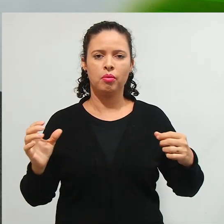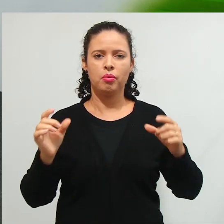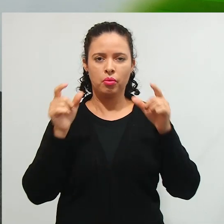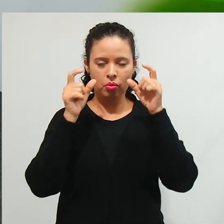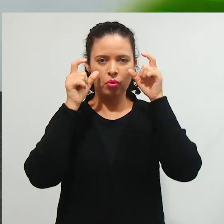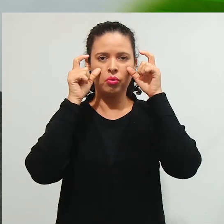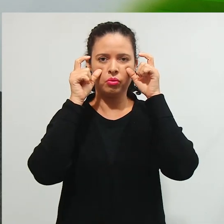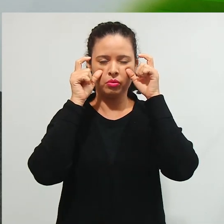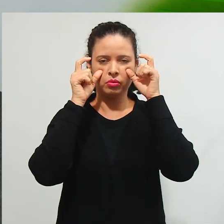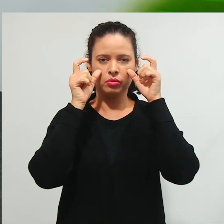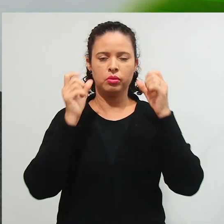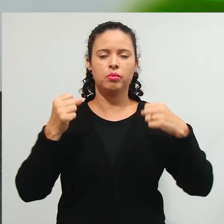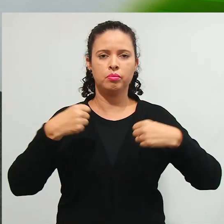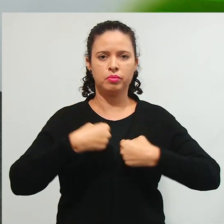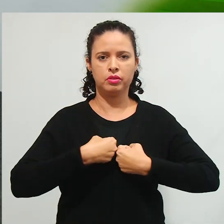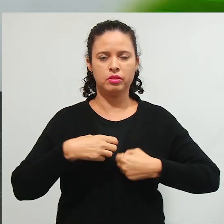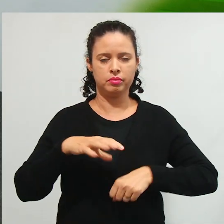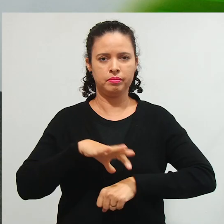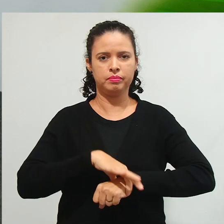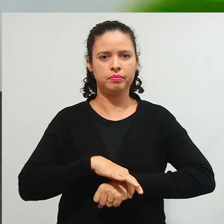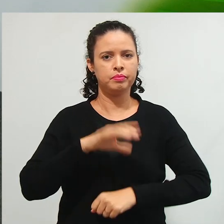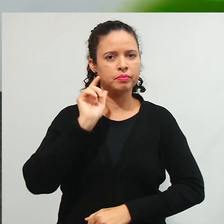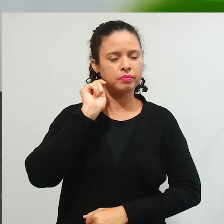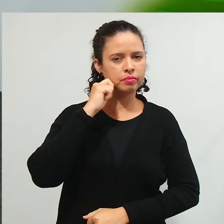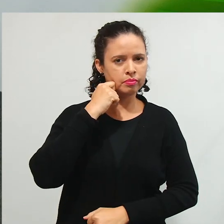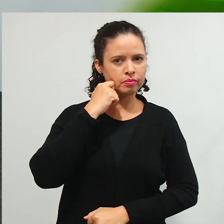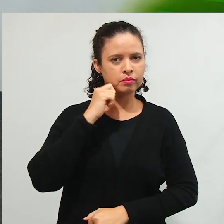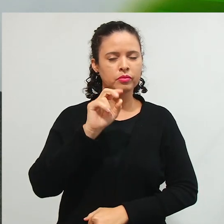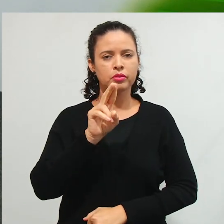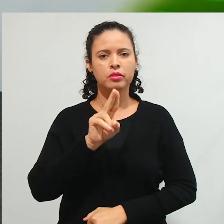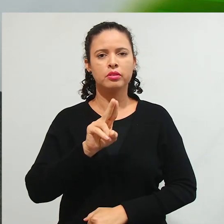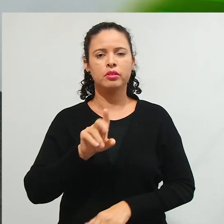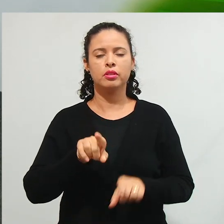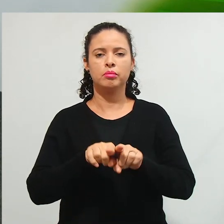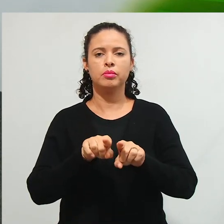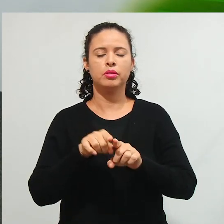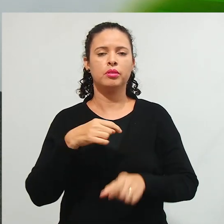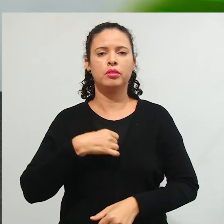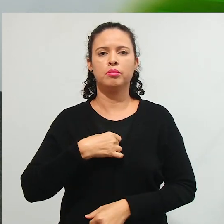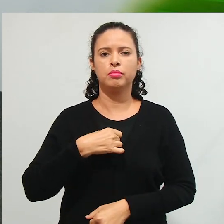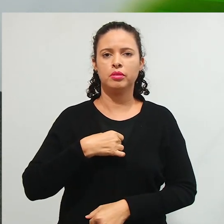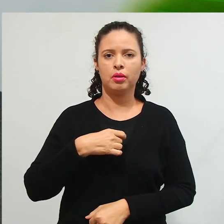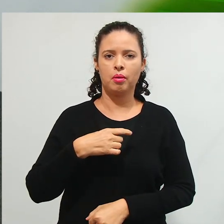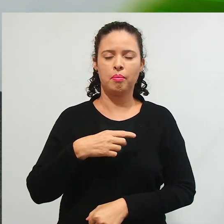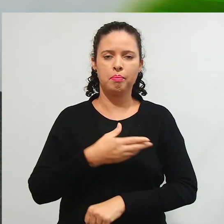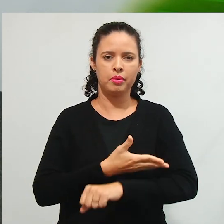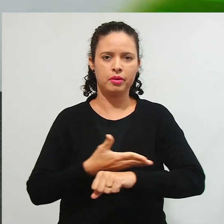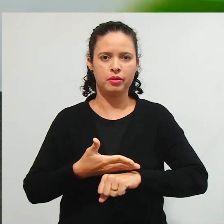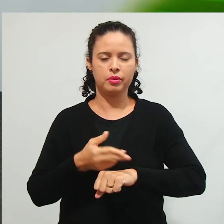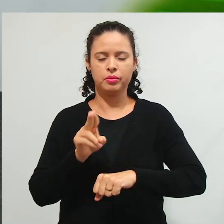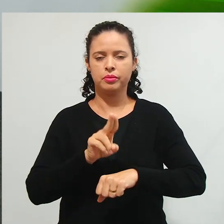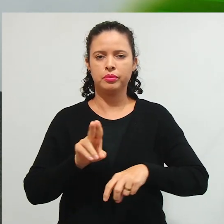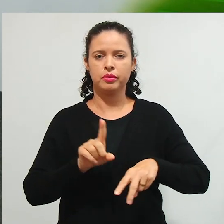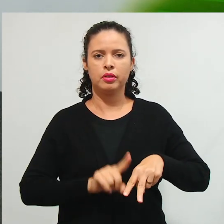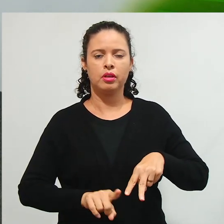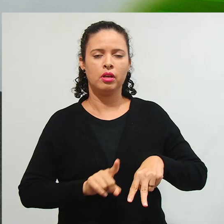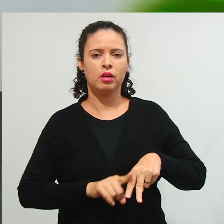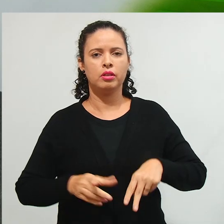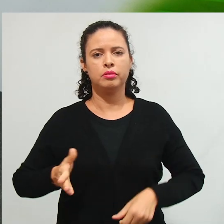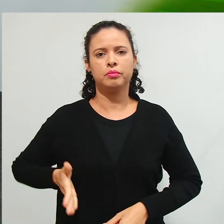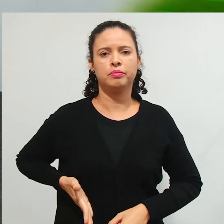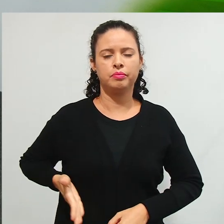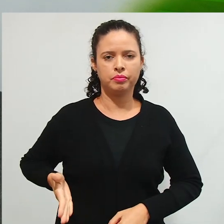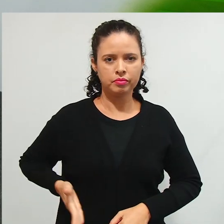usando óculos, um blazer preto e uma camisa branca. Estou